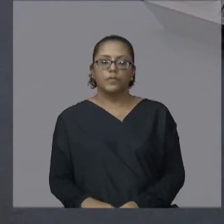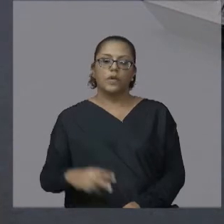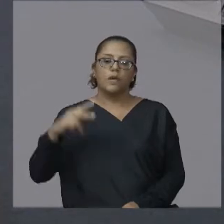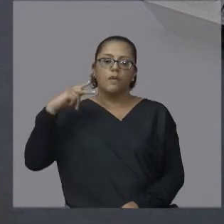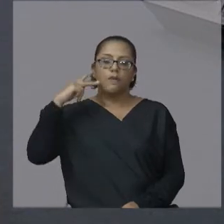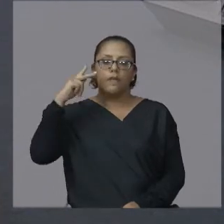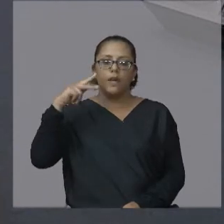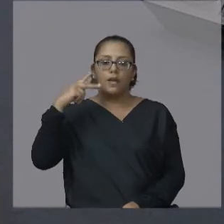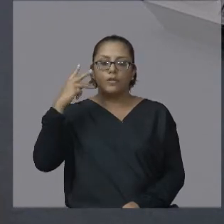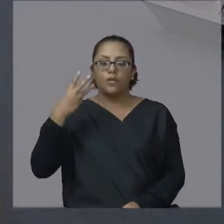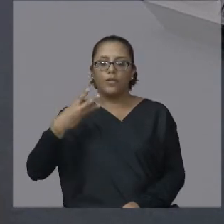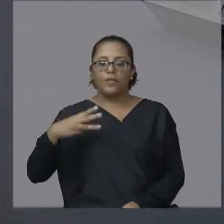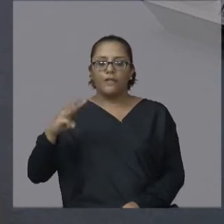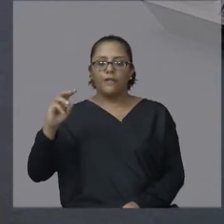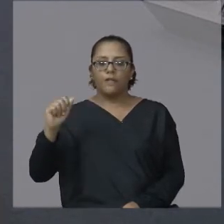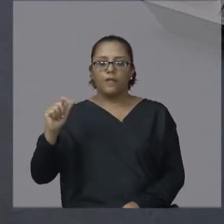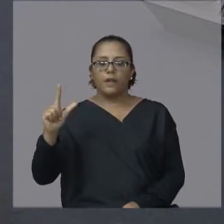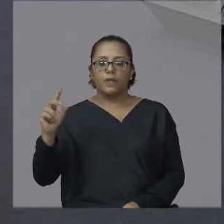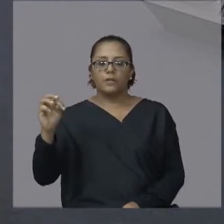Vereador Walter Hayashi.